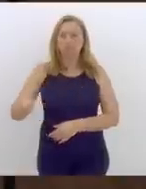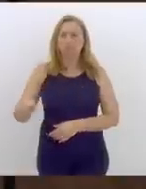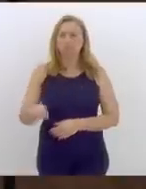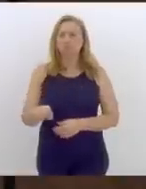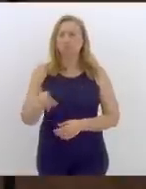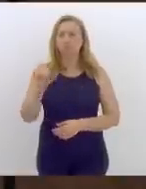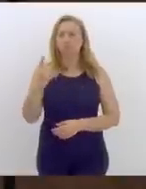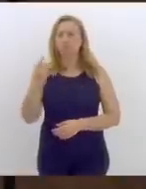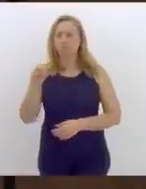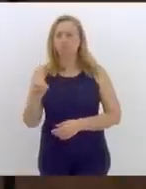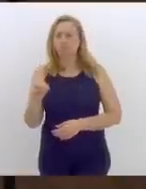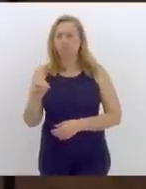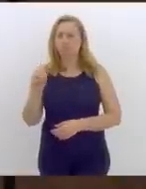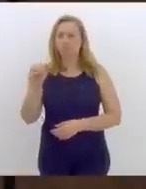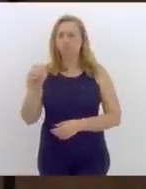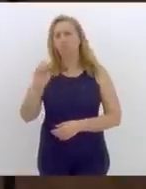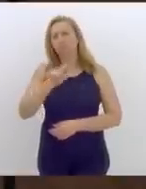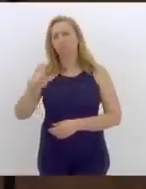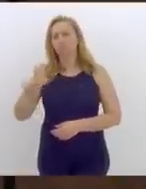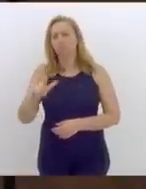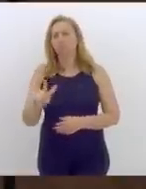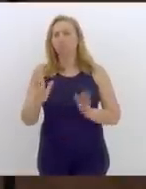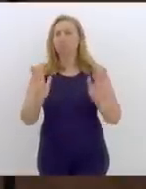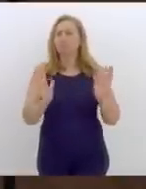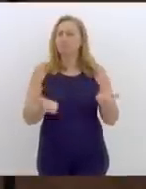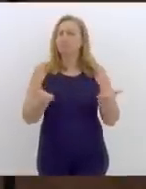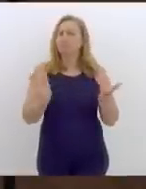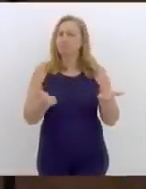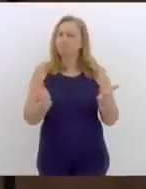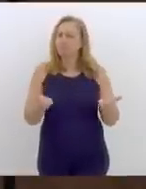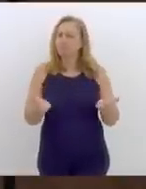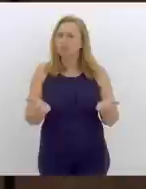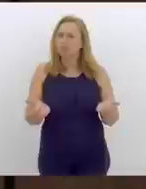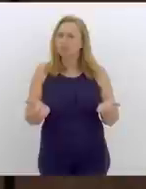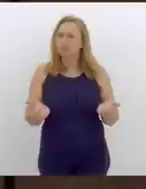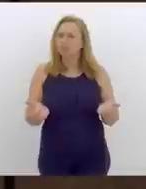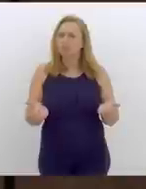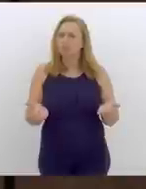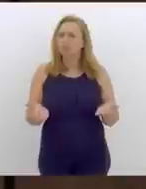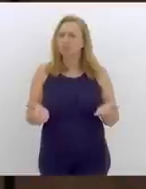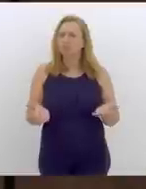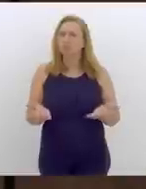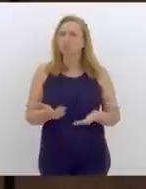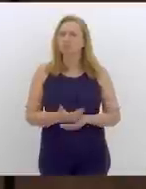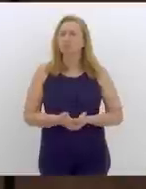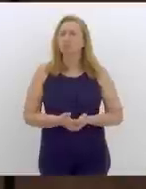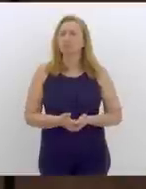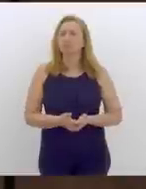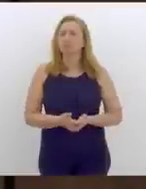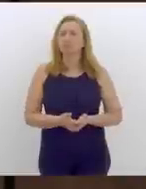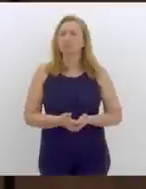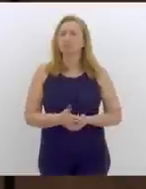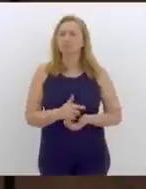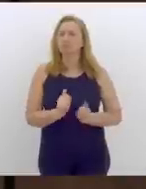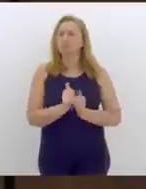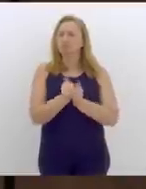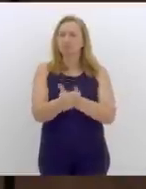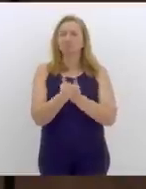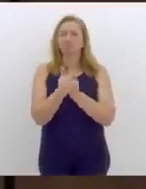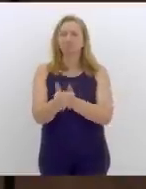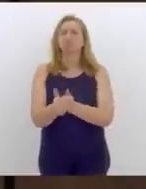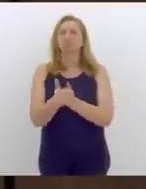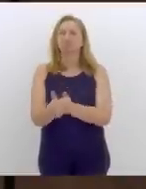Cabral ele sentou em cima só que hoje não está vendo os segmentos que